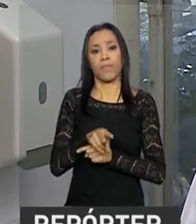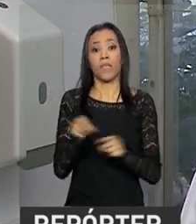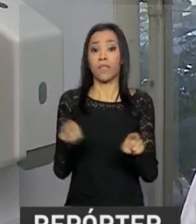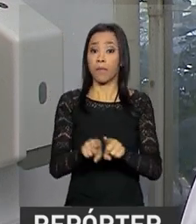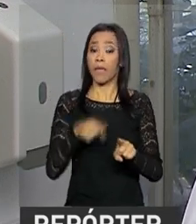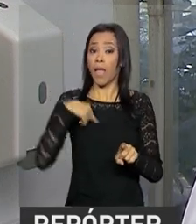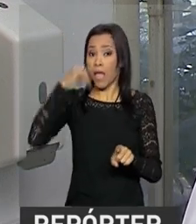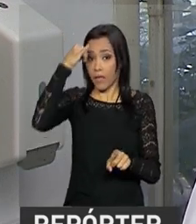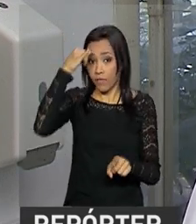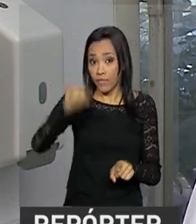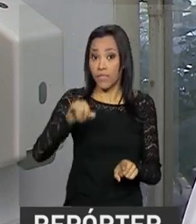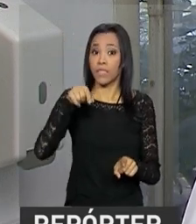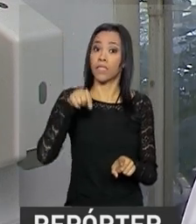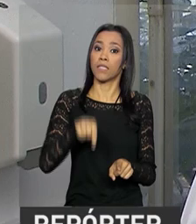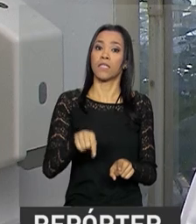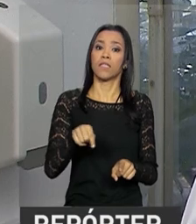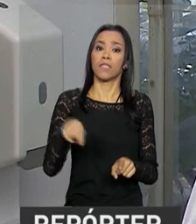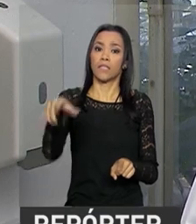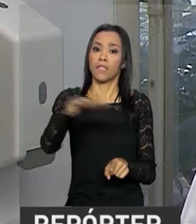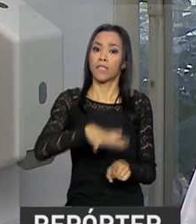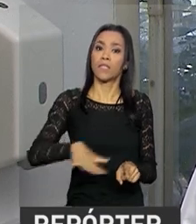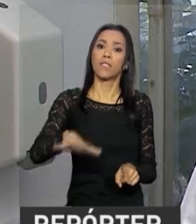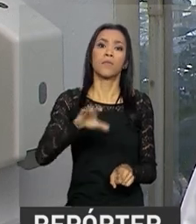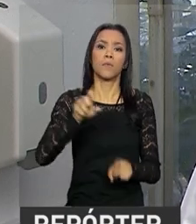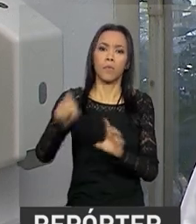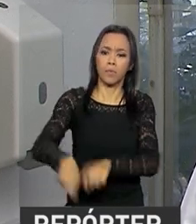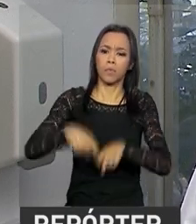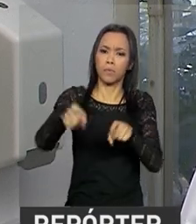também evita que o sistema produtivo